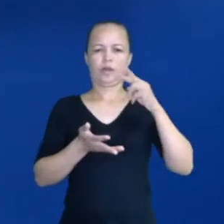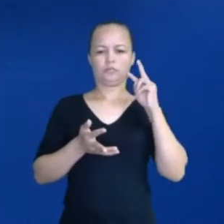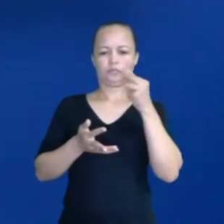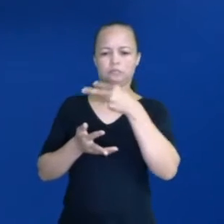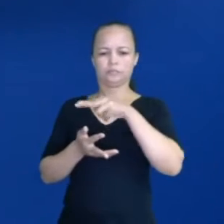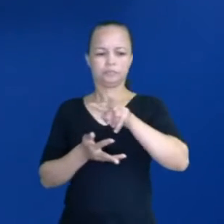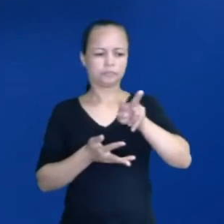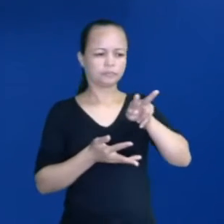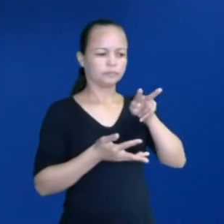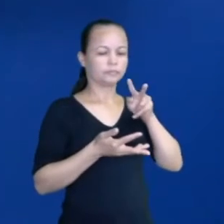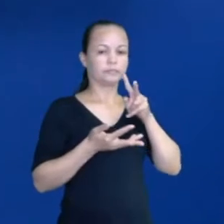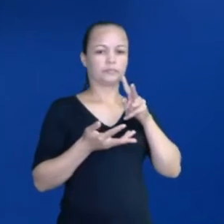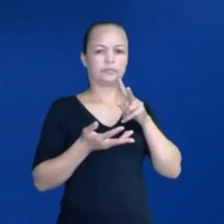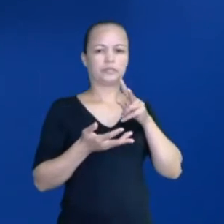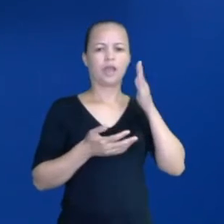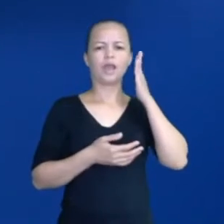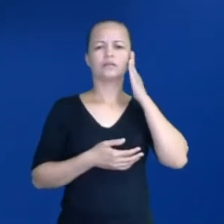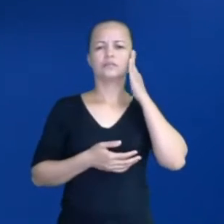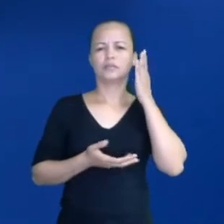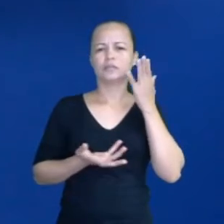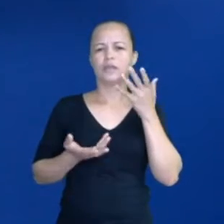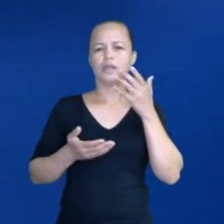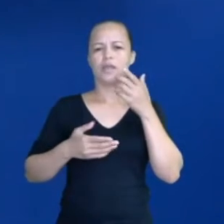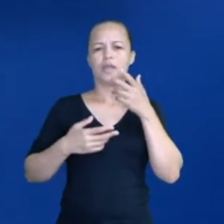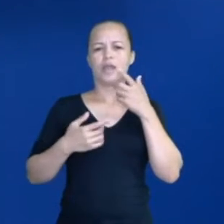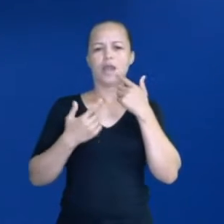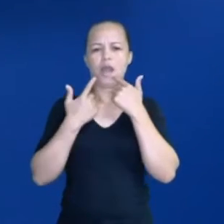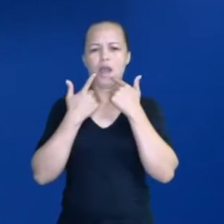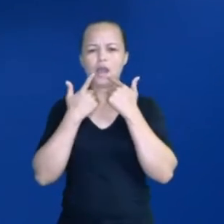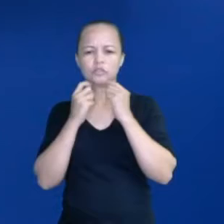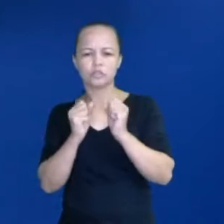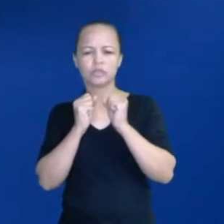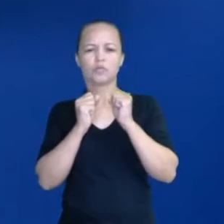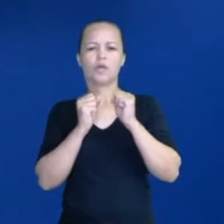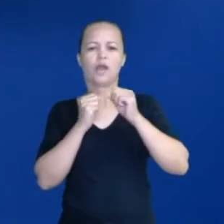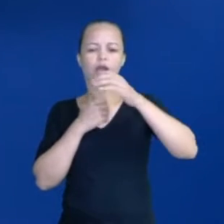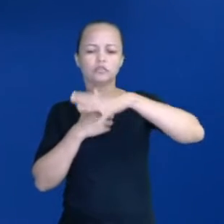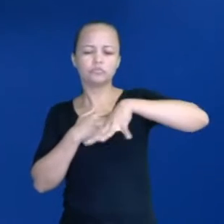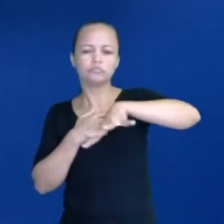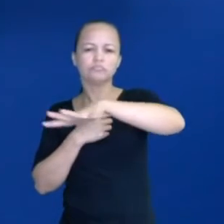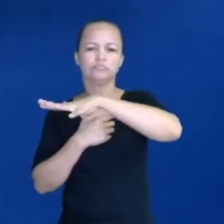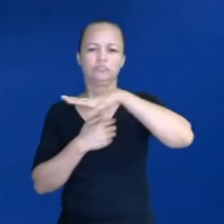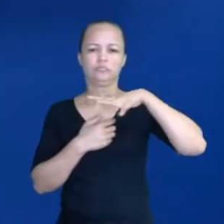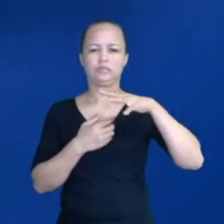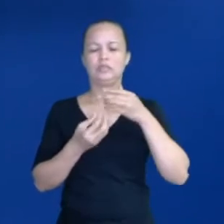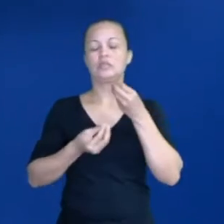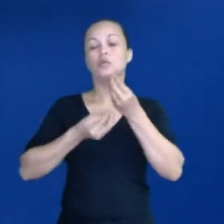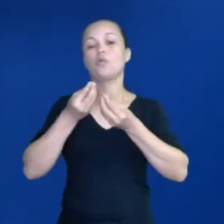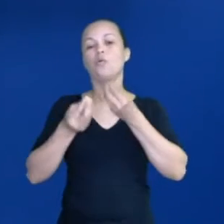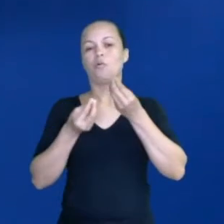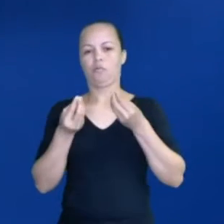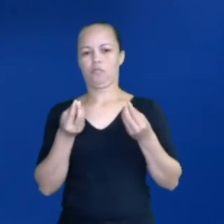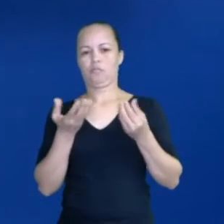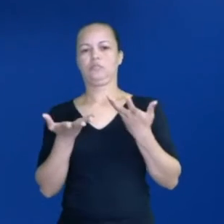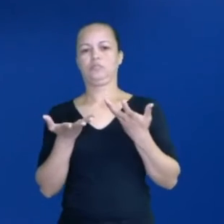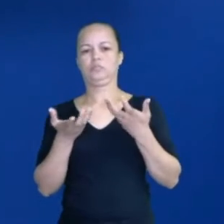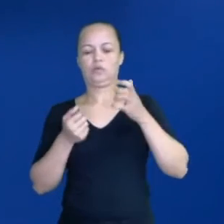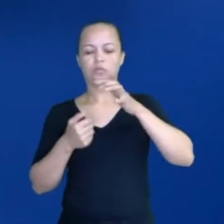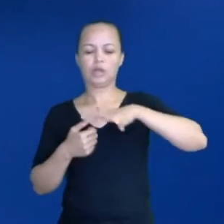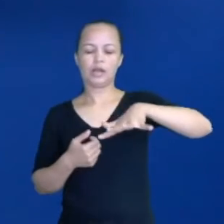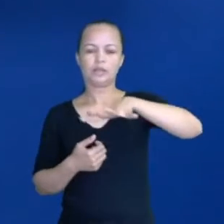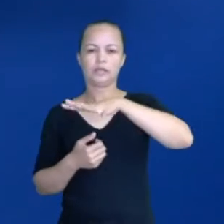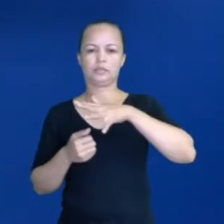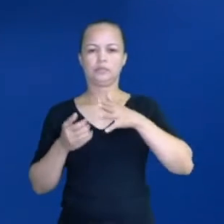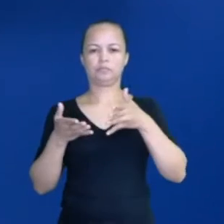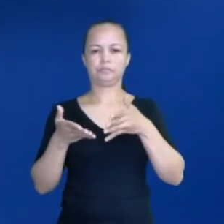Você começa a entender as linguagens que cercam esse modo de orientação espacial.